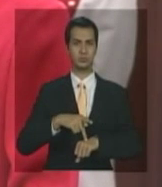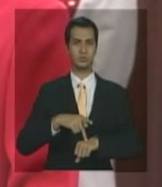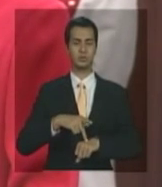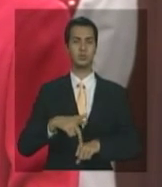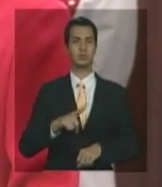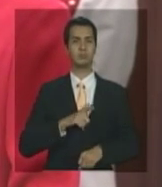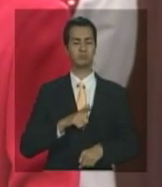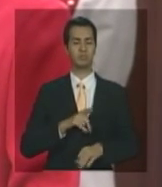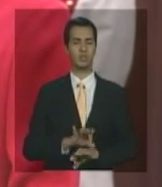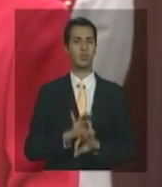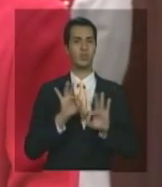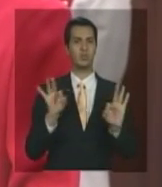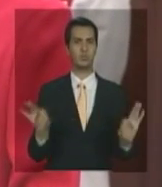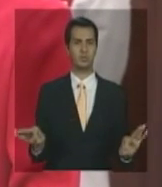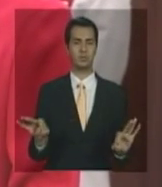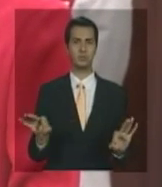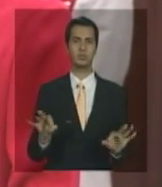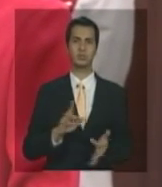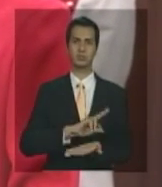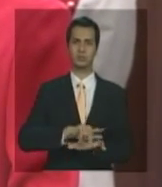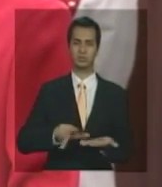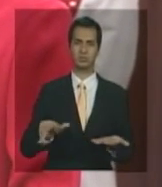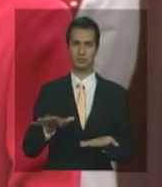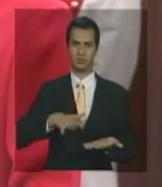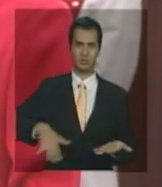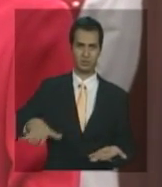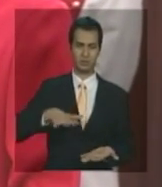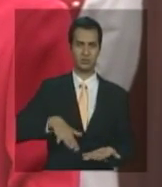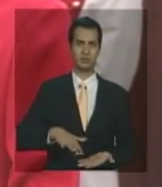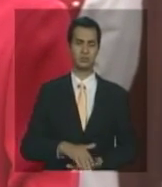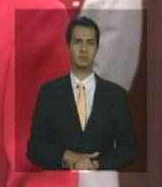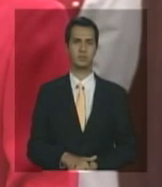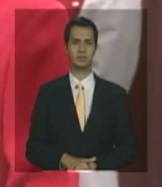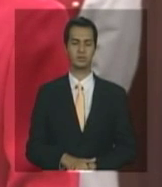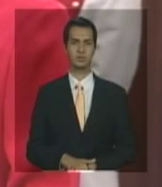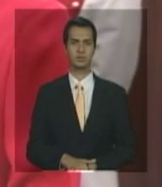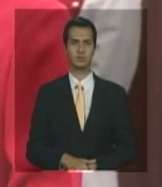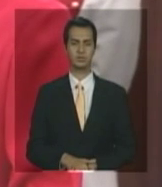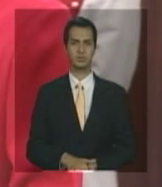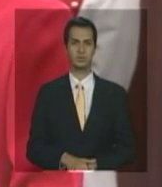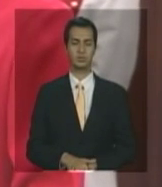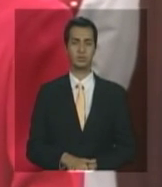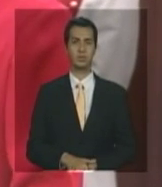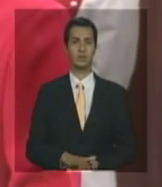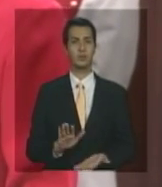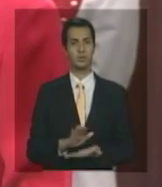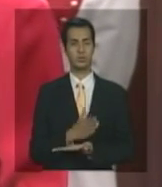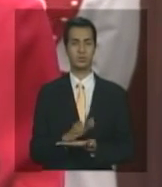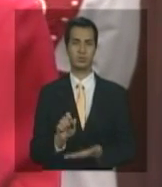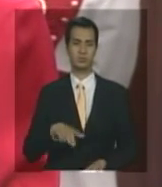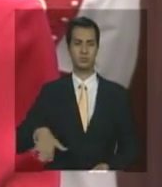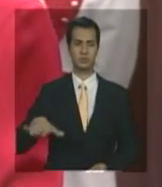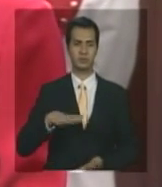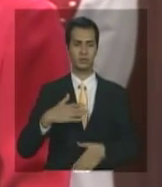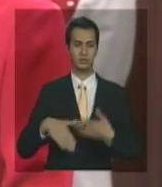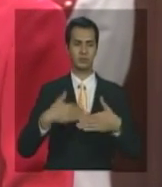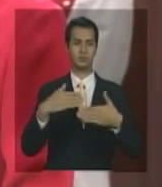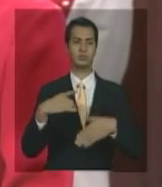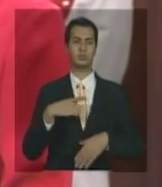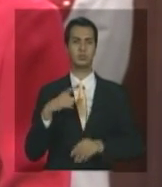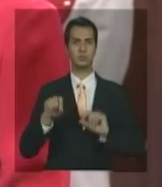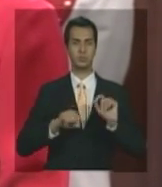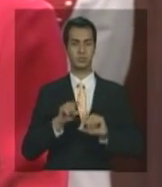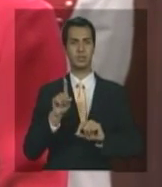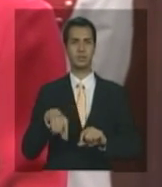detemos excelência renomada em diversos campos. Outras áreas promissoras, como as de energia, espacial,